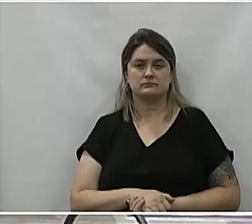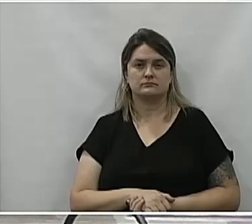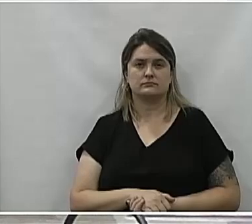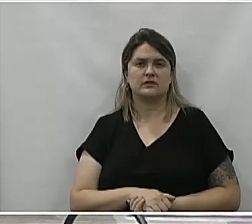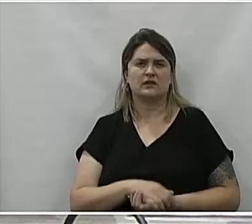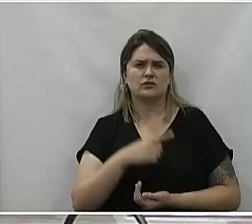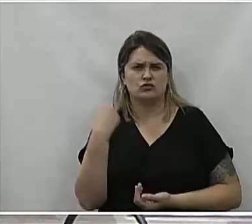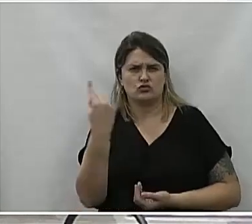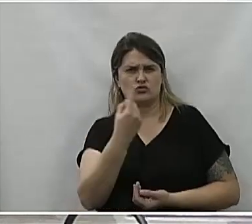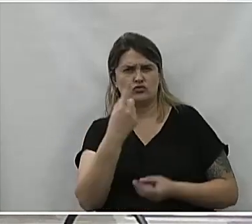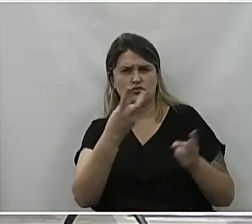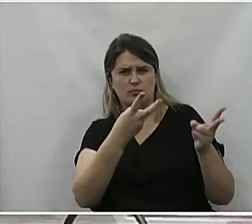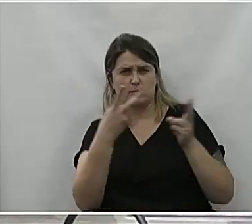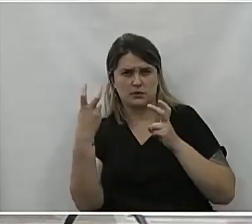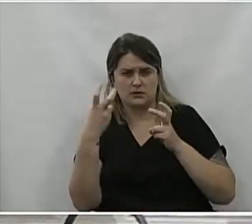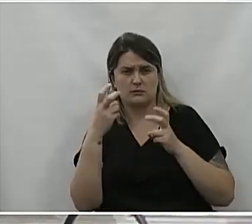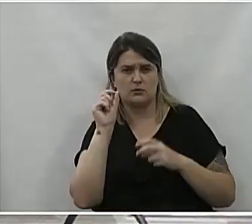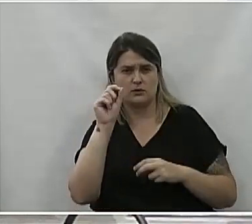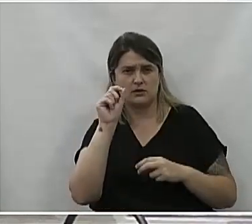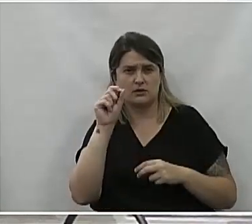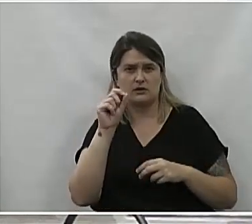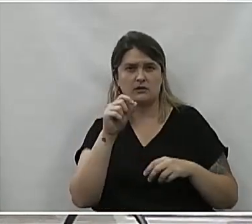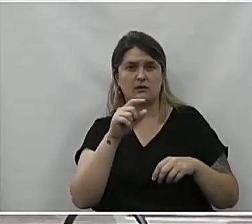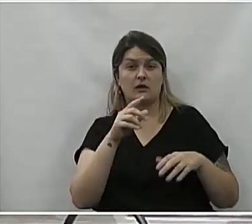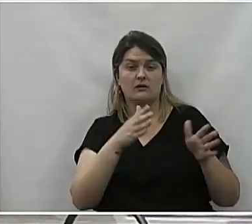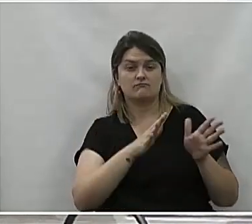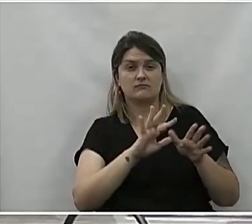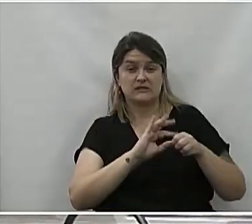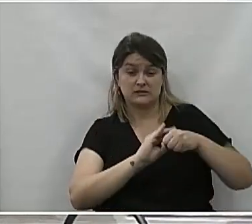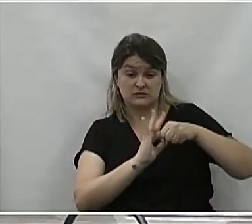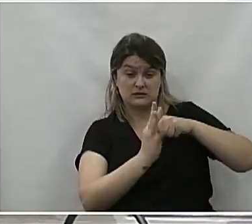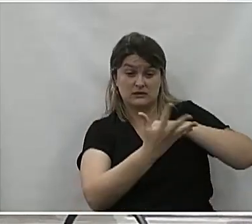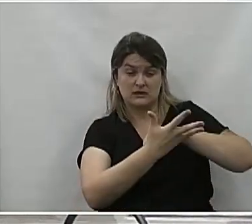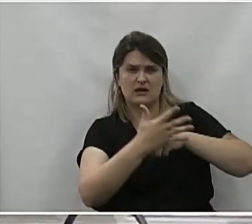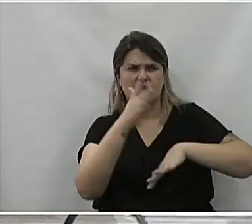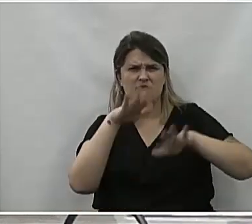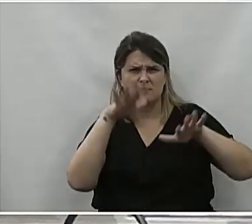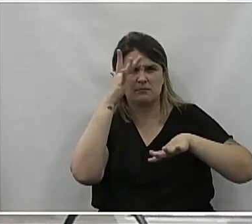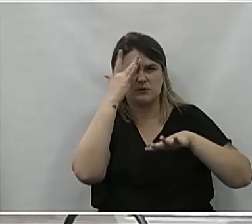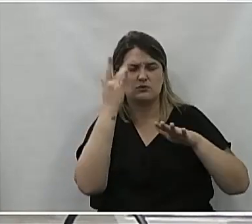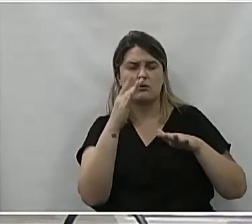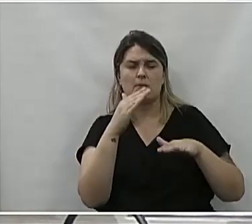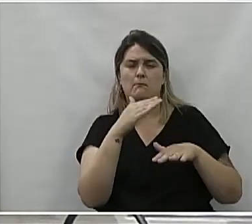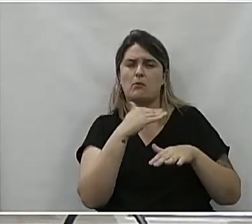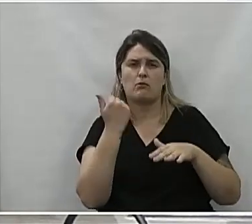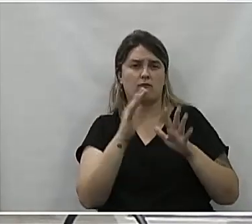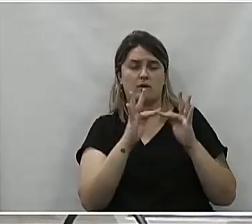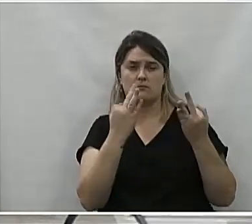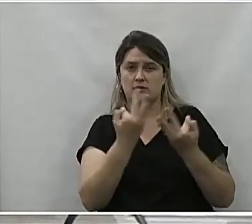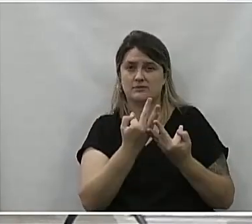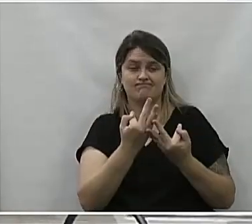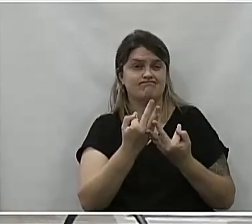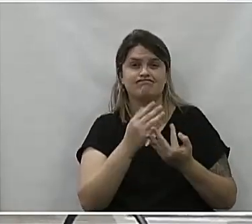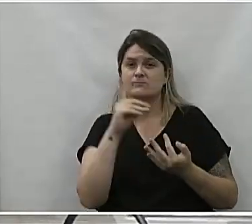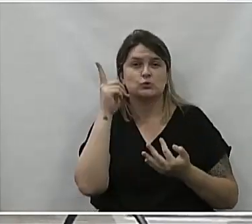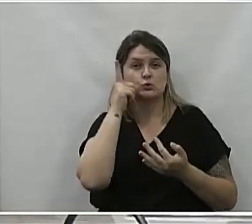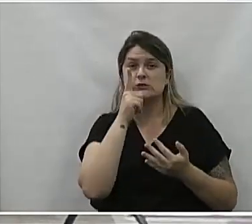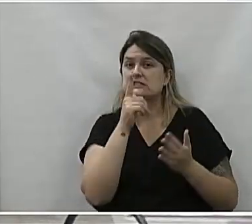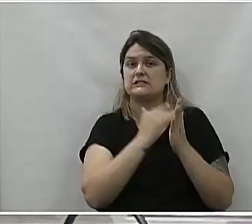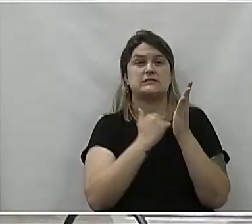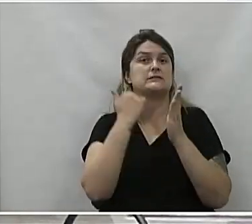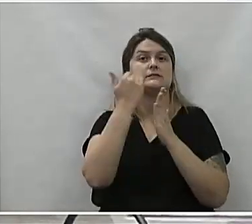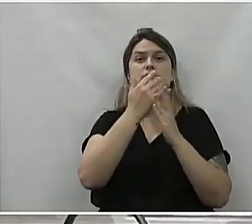Temos visto Constantemente Na época do Covid Muitas pessoas Perderam Entes Familiares Não conseguiram